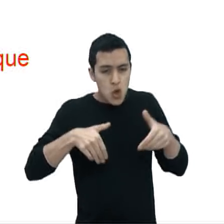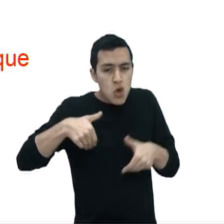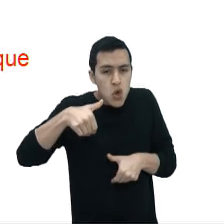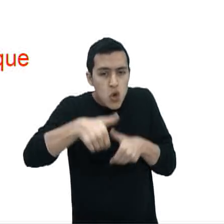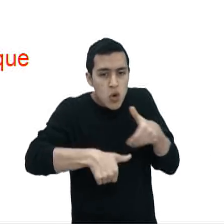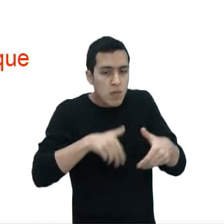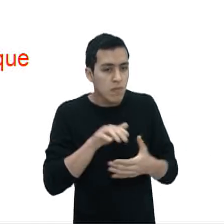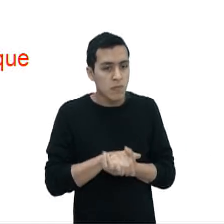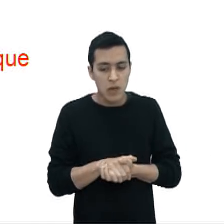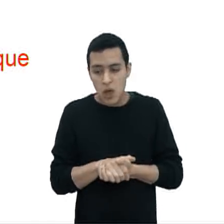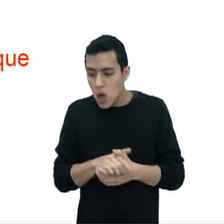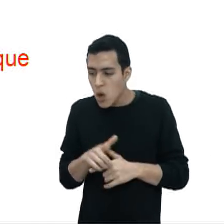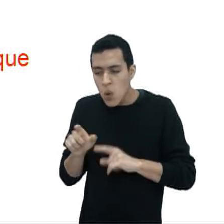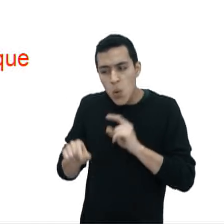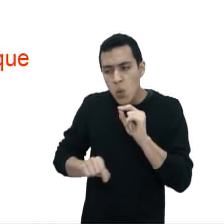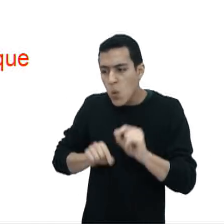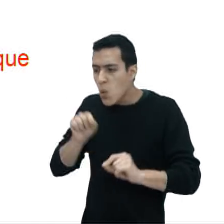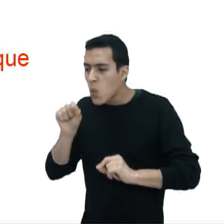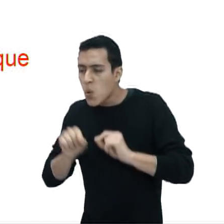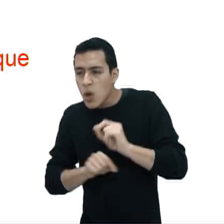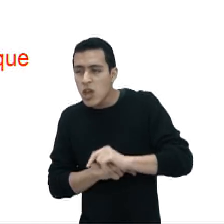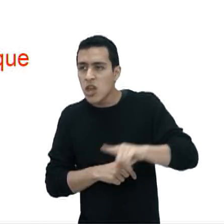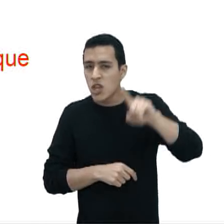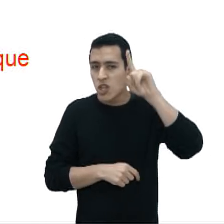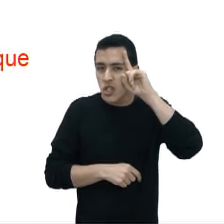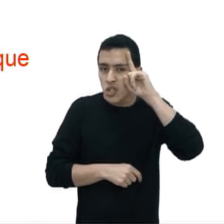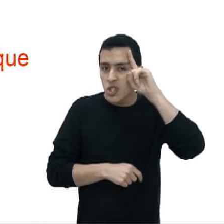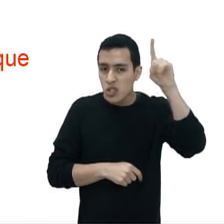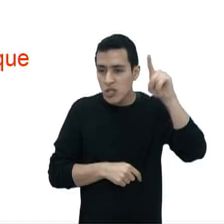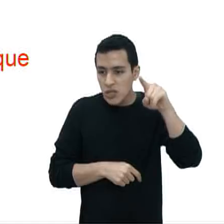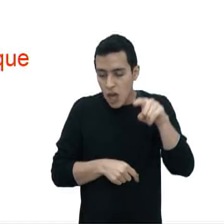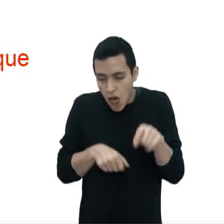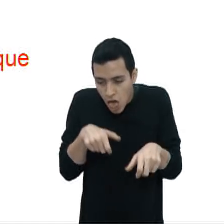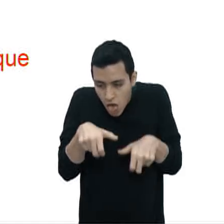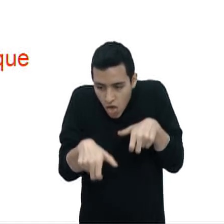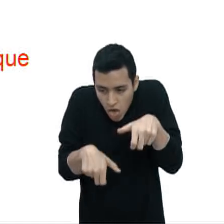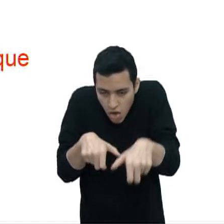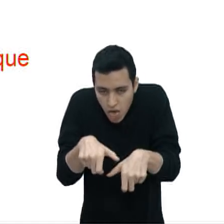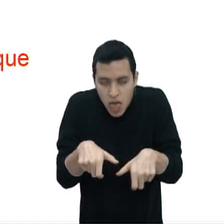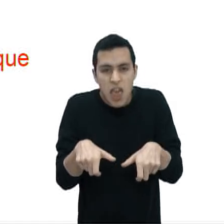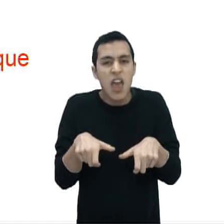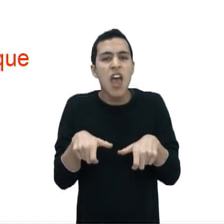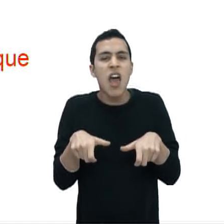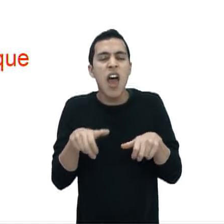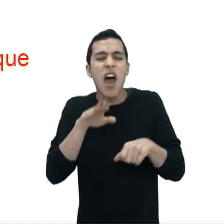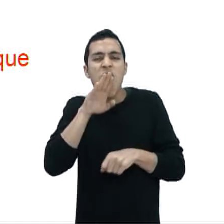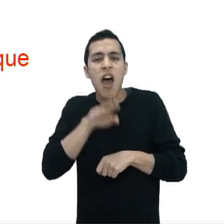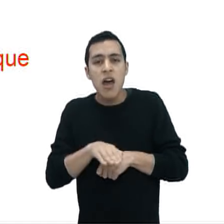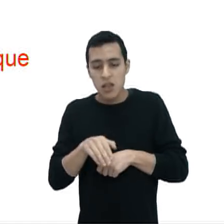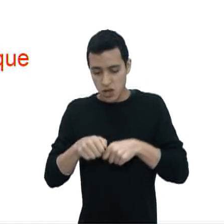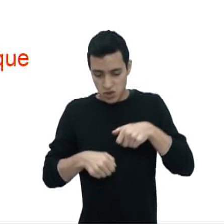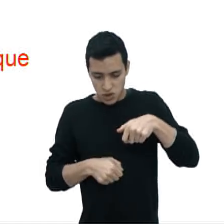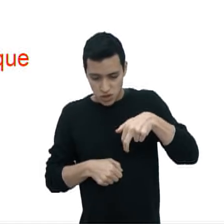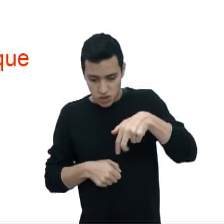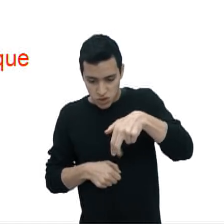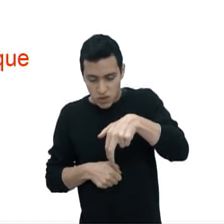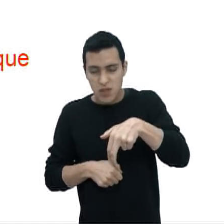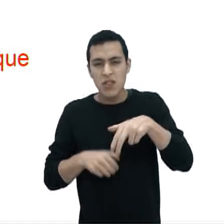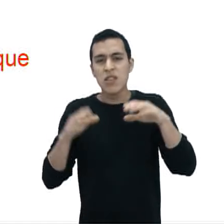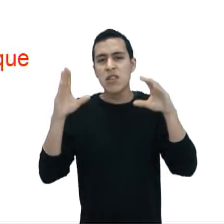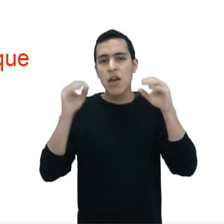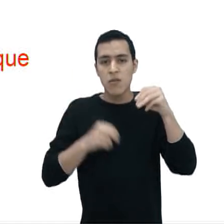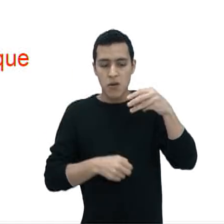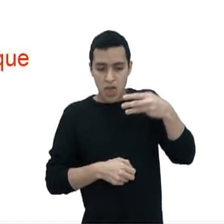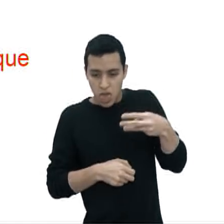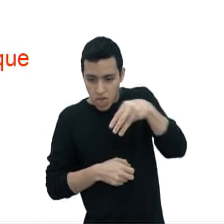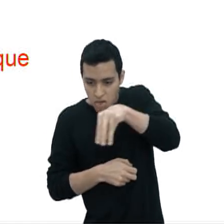que é? De dia anda de 4, à tarde anda de 2 e à noite anda de 3.